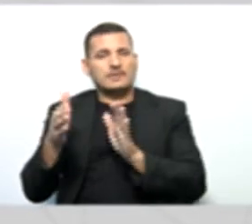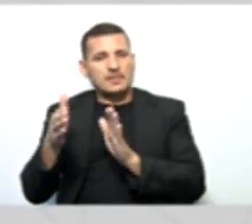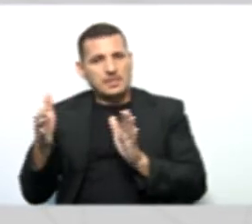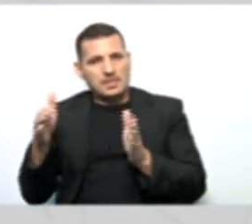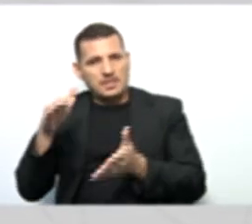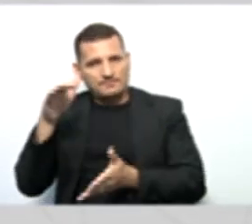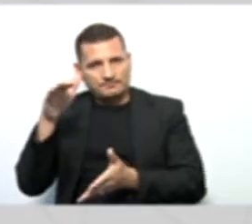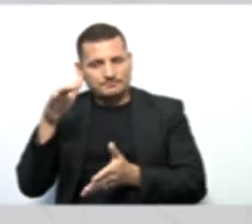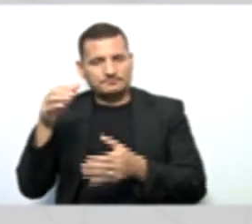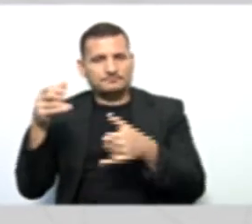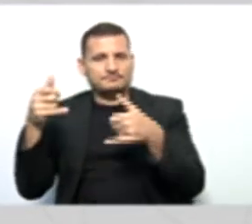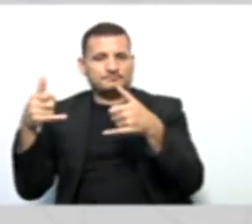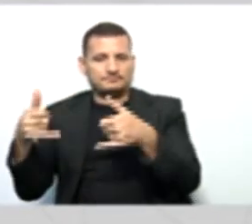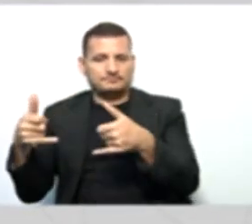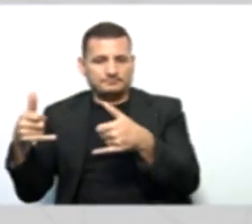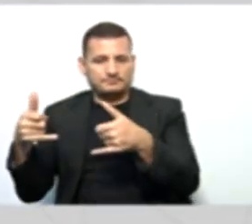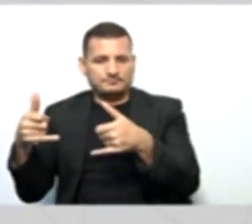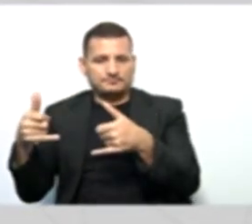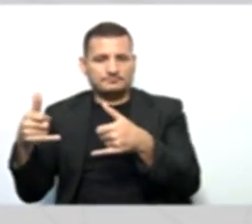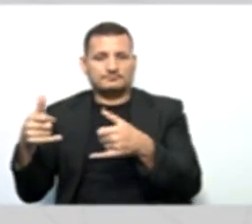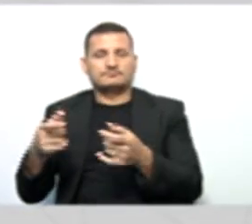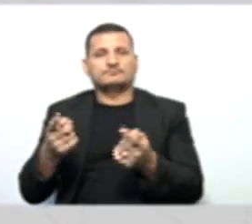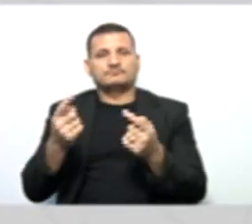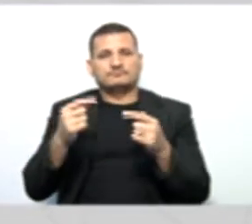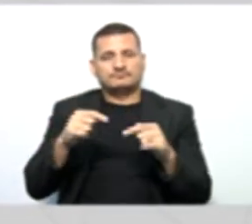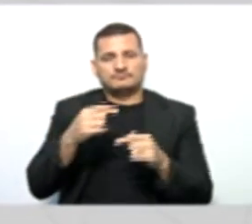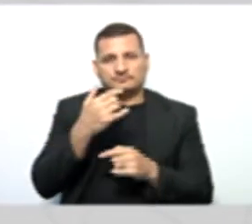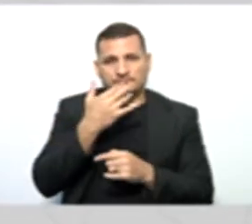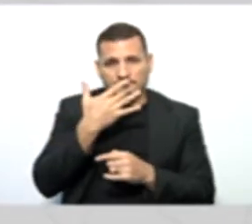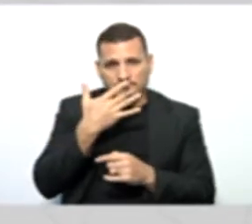é, abre e fecha chaves. E